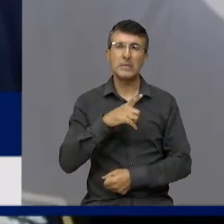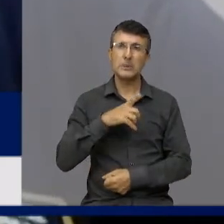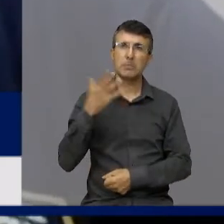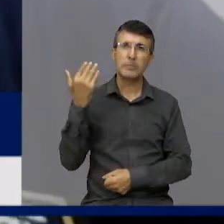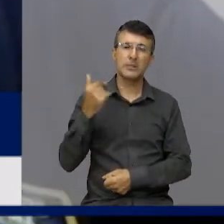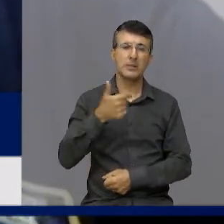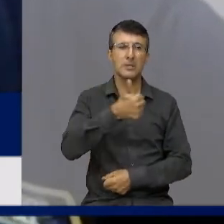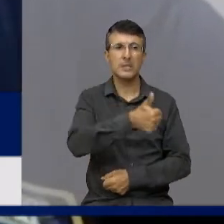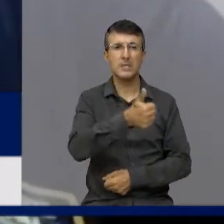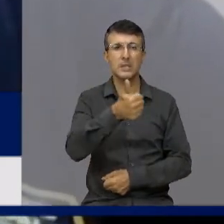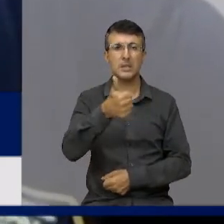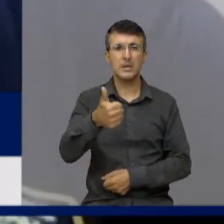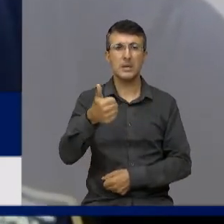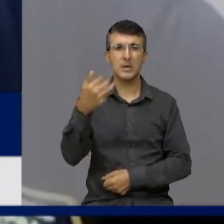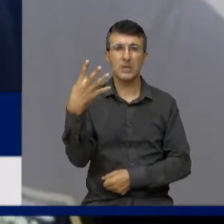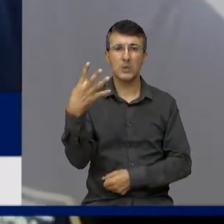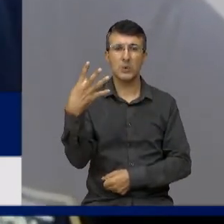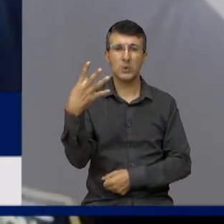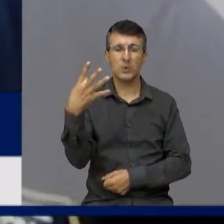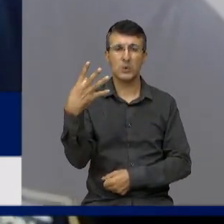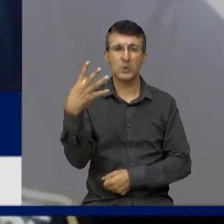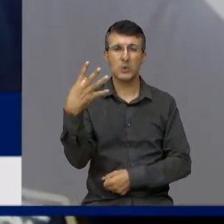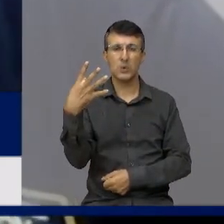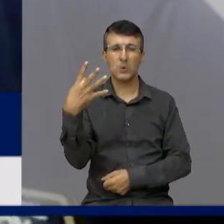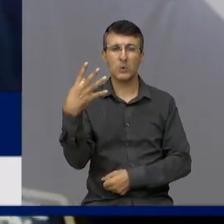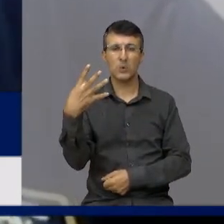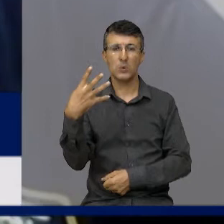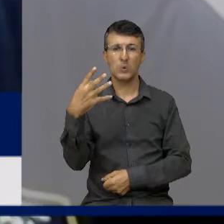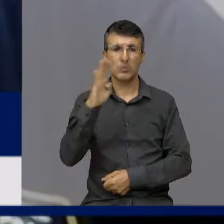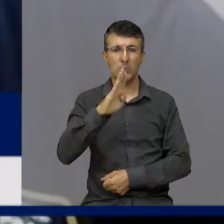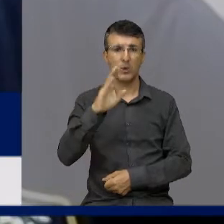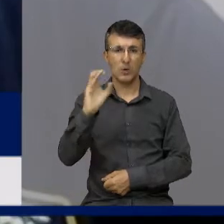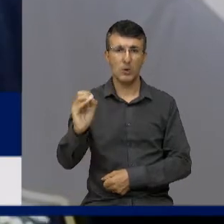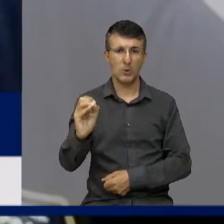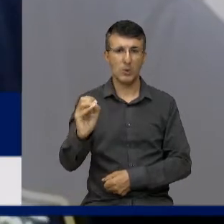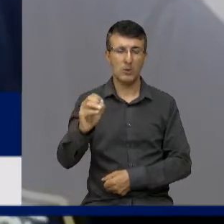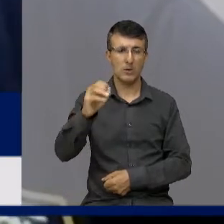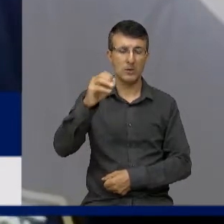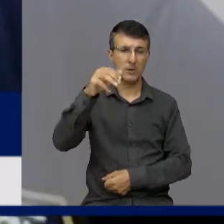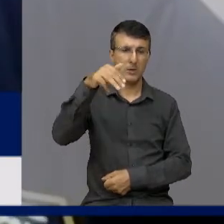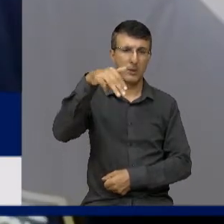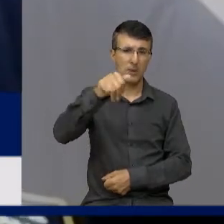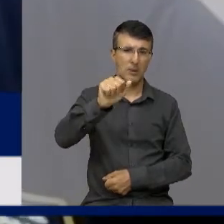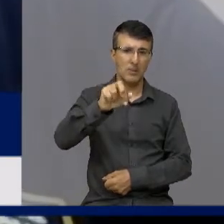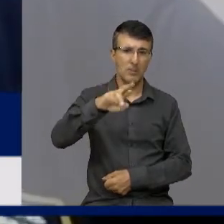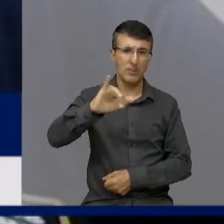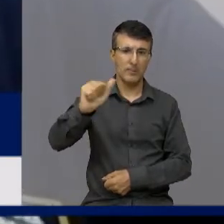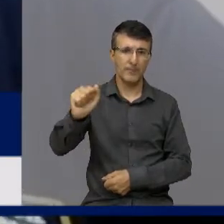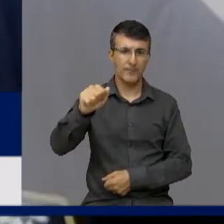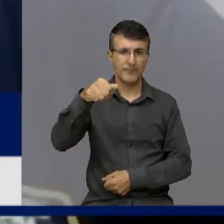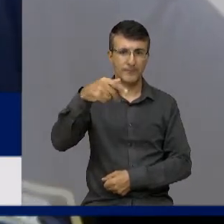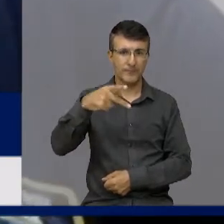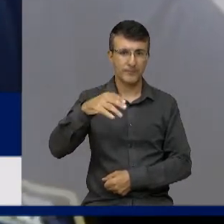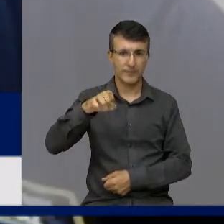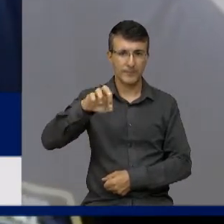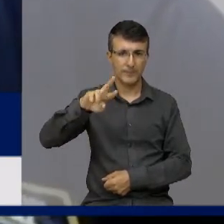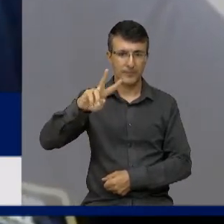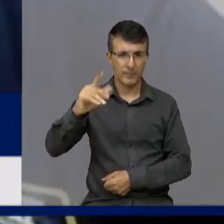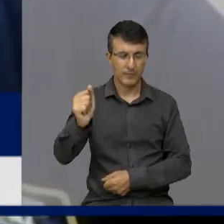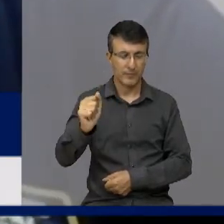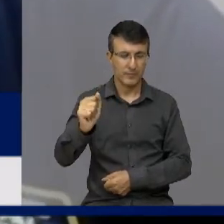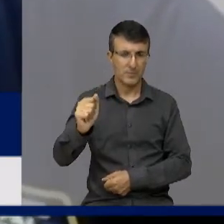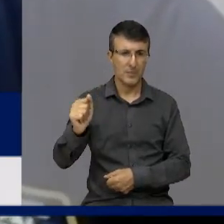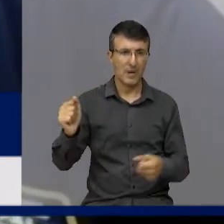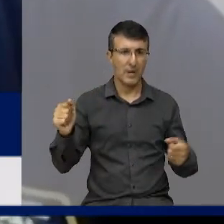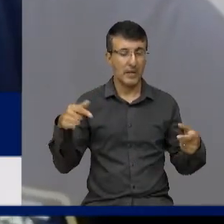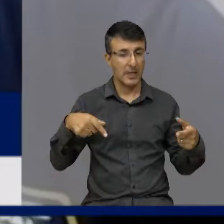da Penha, com 25 prisões. E este ano nós já tivemos 38 com 10 prisões. Falando